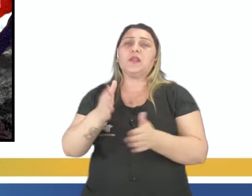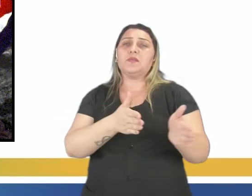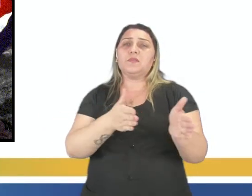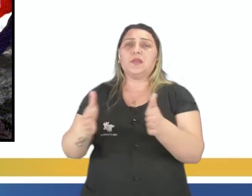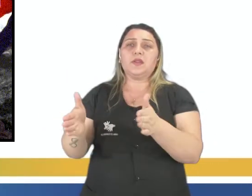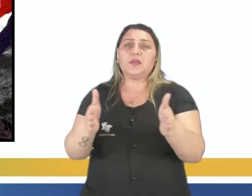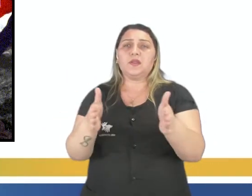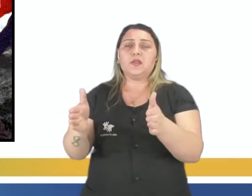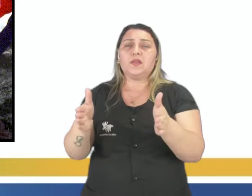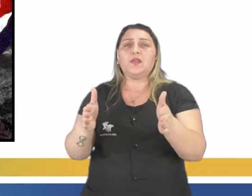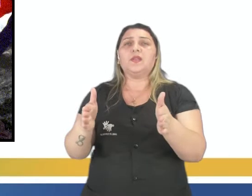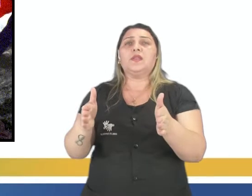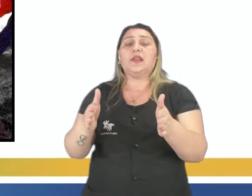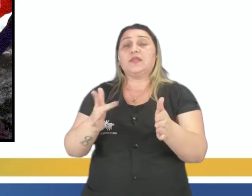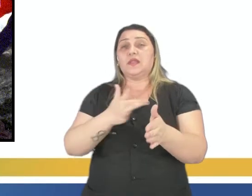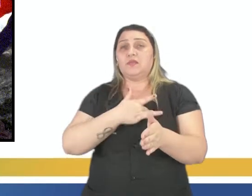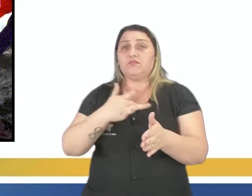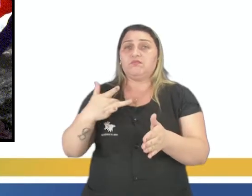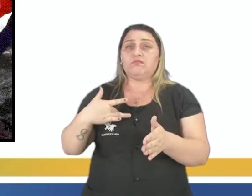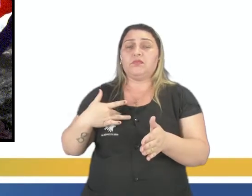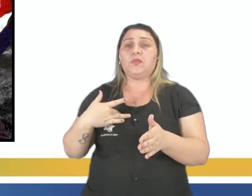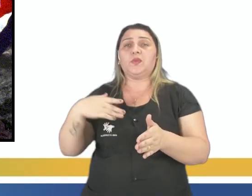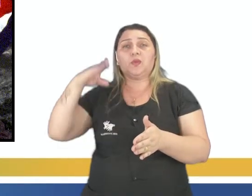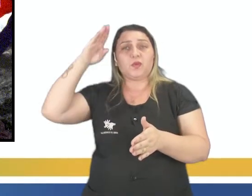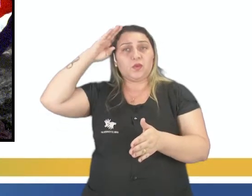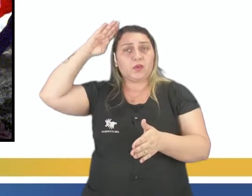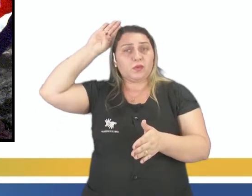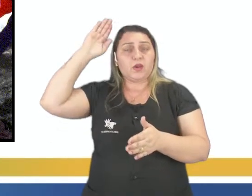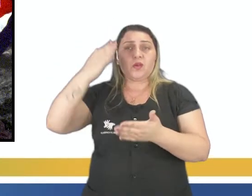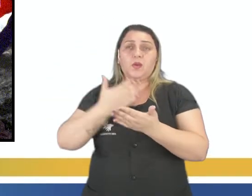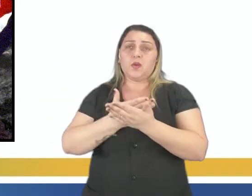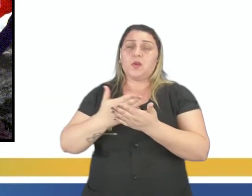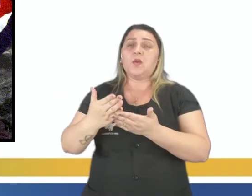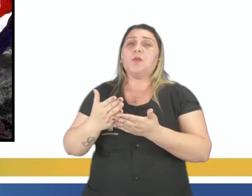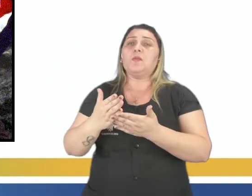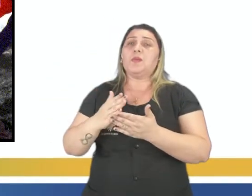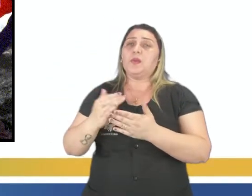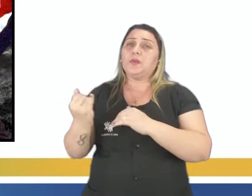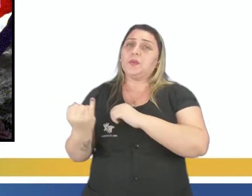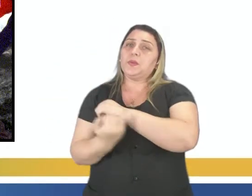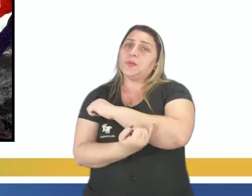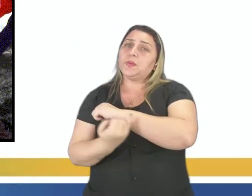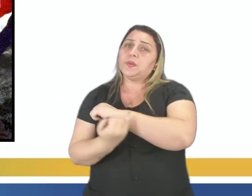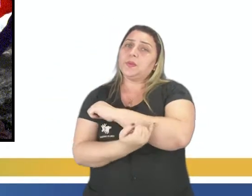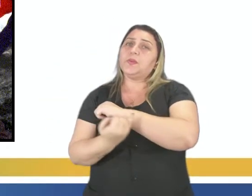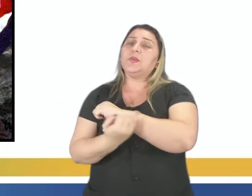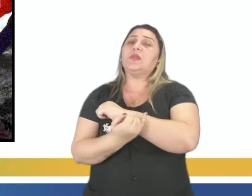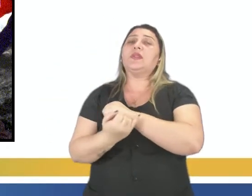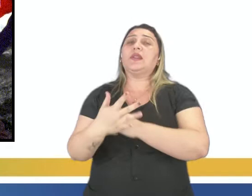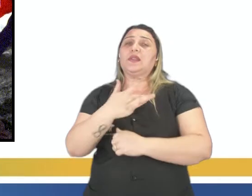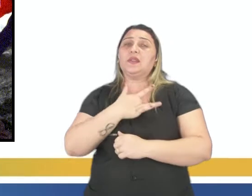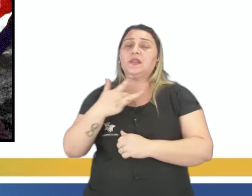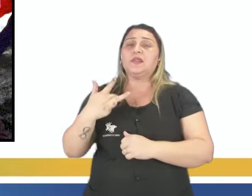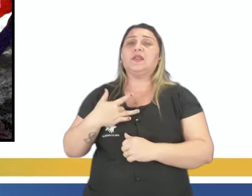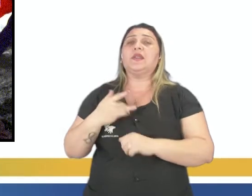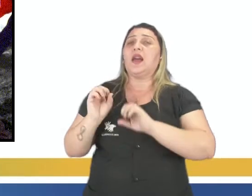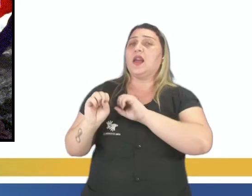período é a questão da saúde, né? Cuba começa a investir muito na saúde e também, pessoal, na questão